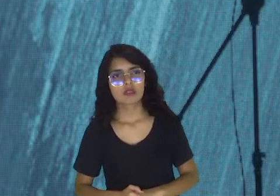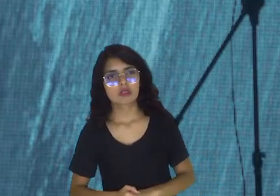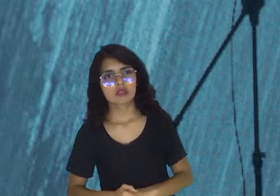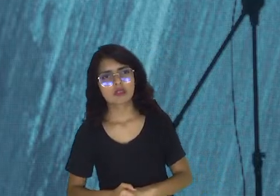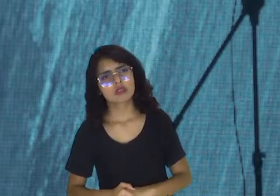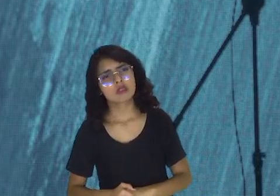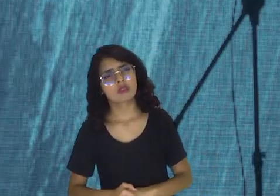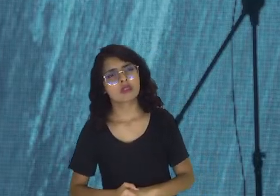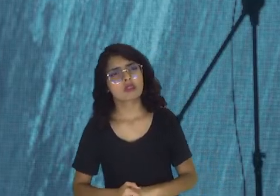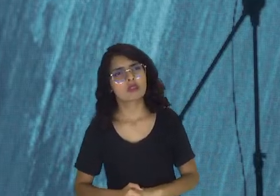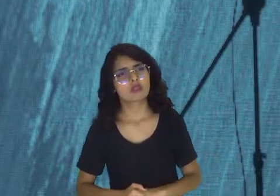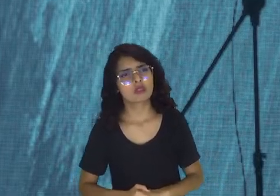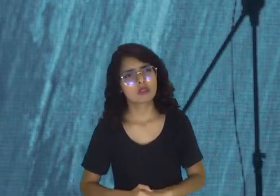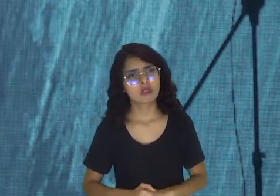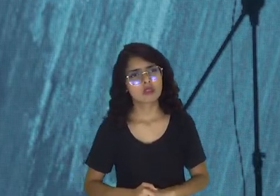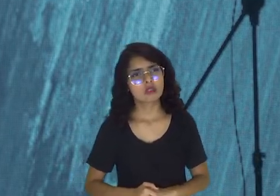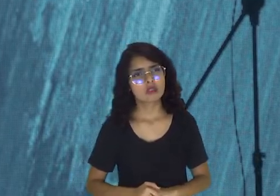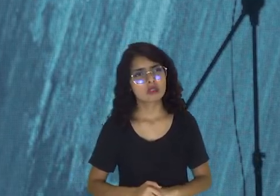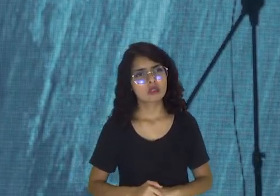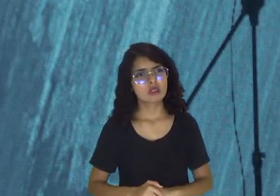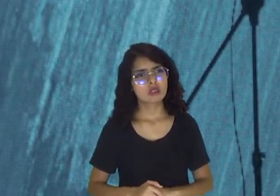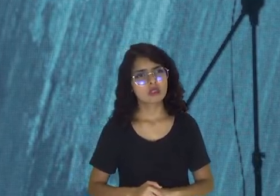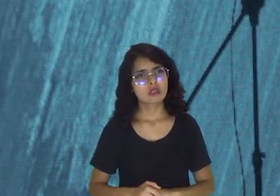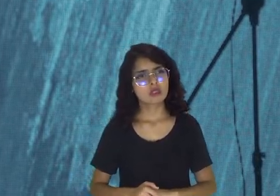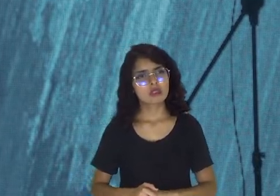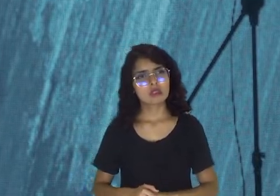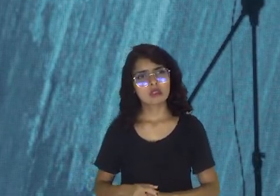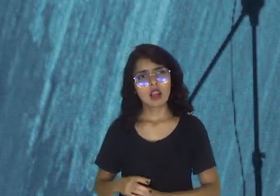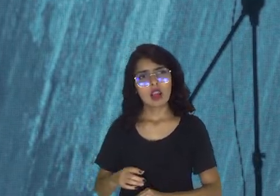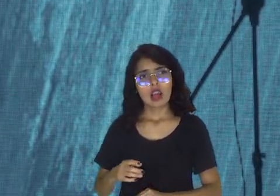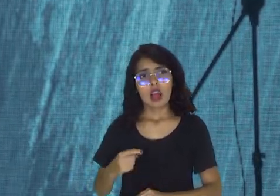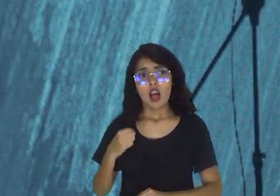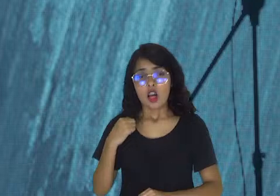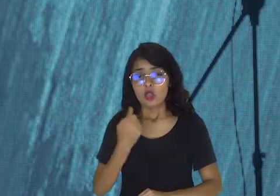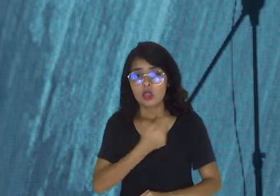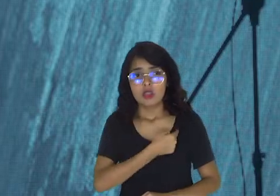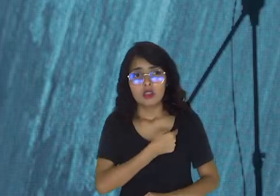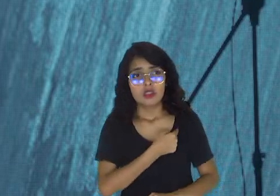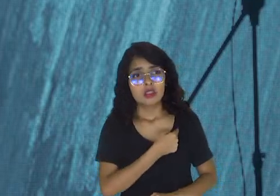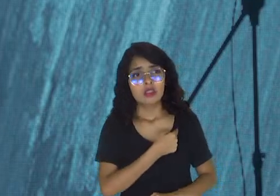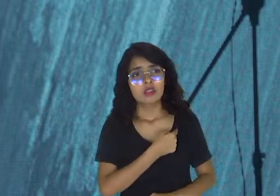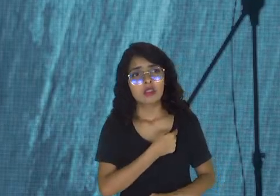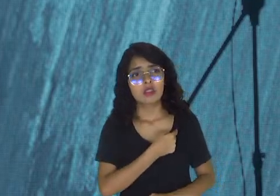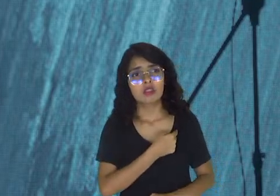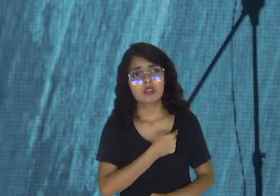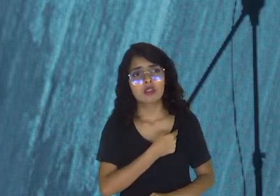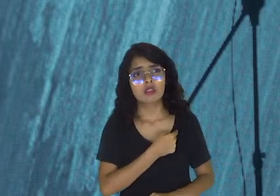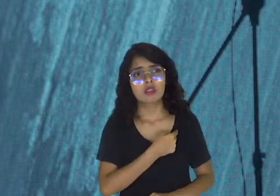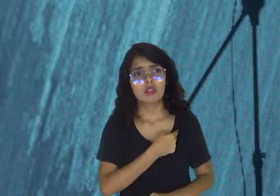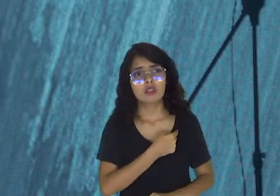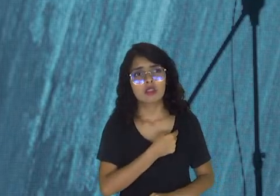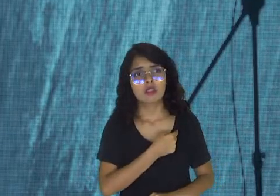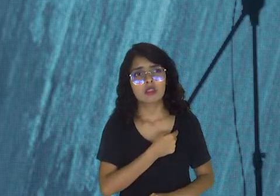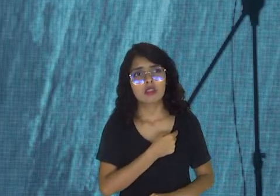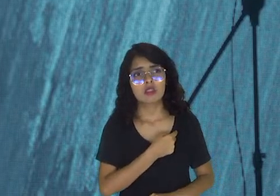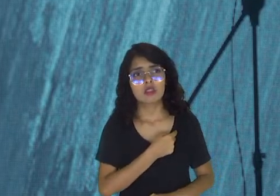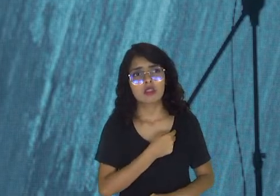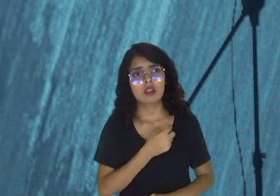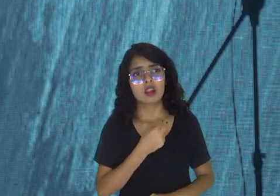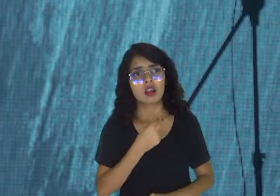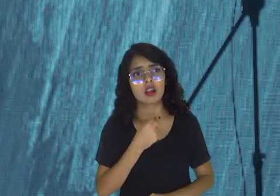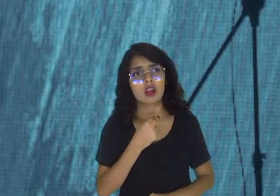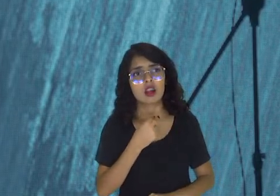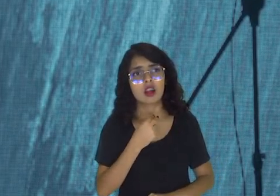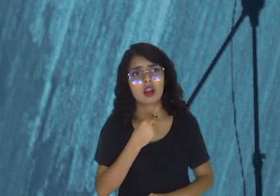local. Mas eu e a Beth decidimos que nós não poderíamos deixar de passar o mês de janeiro com a ajuda do Senhor,